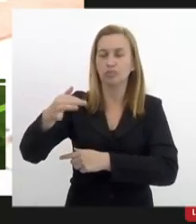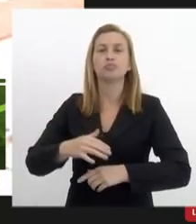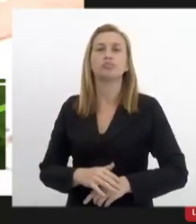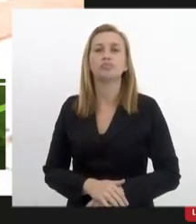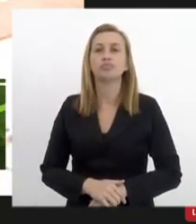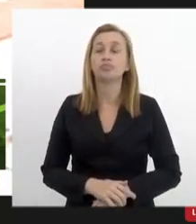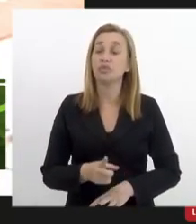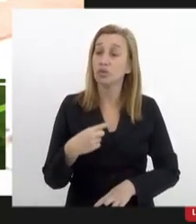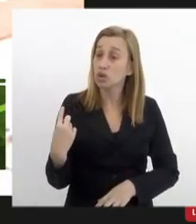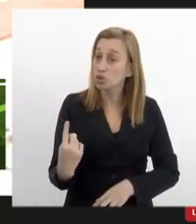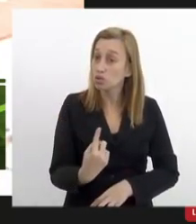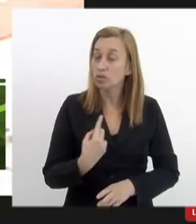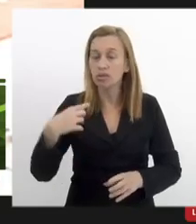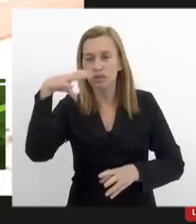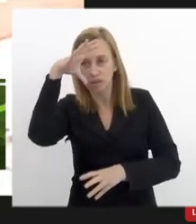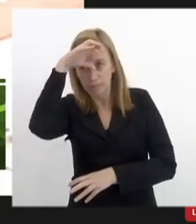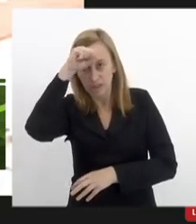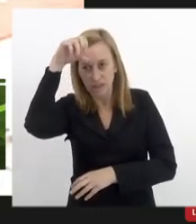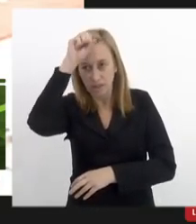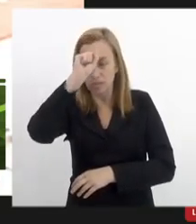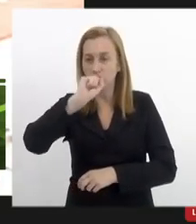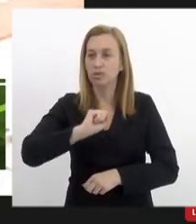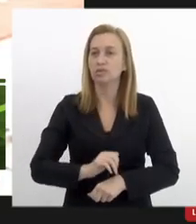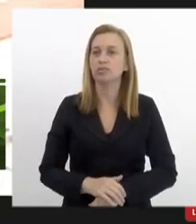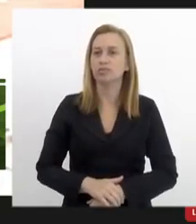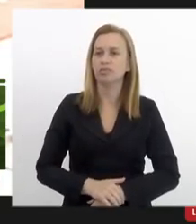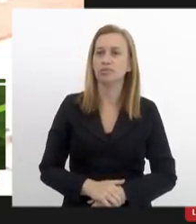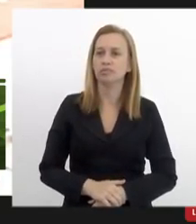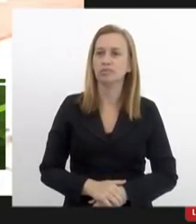O que nós aprendemos